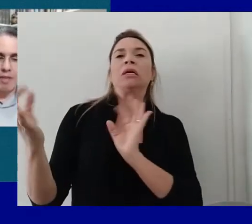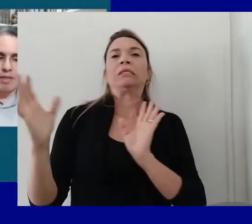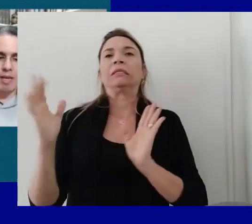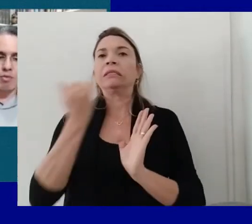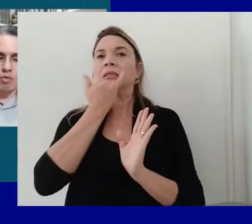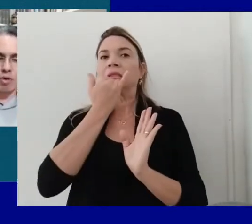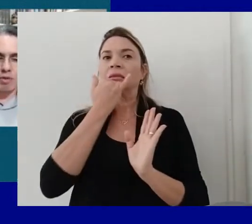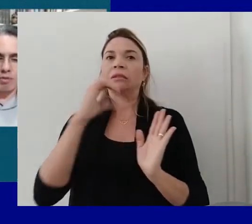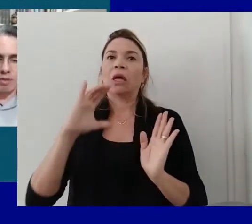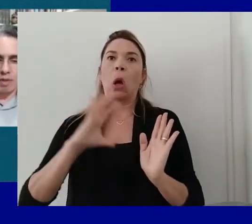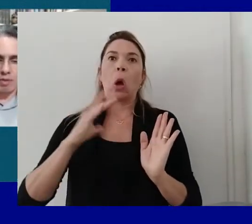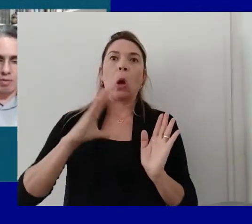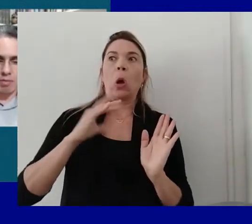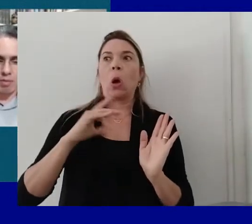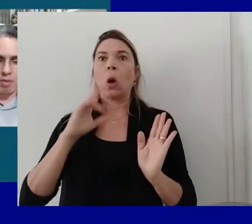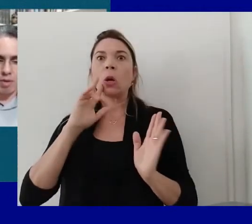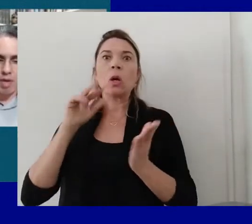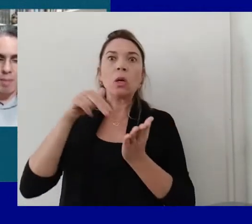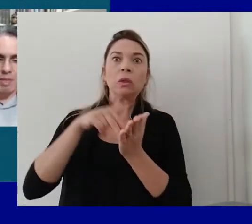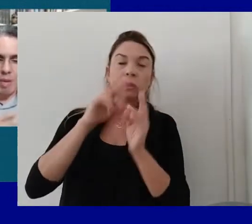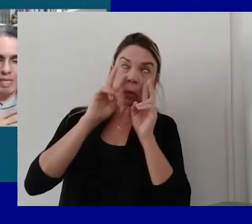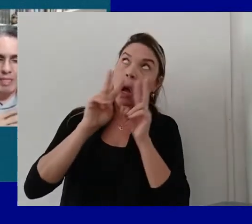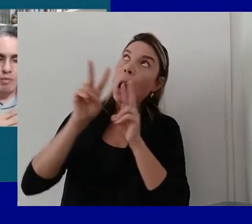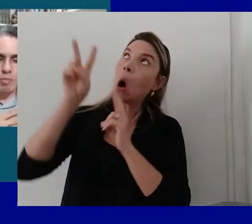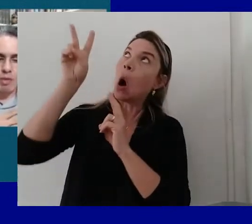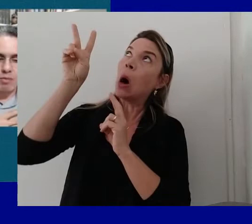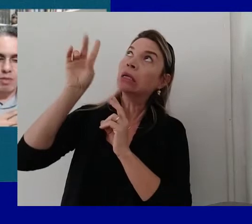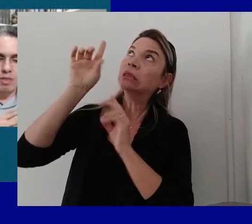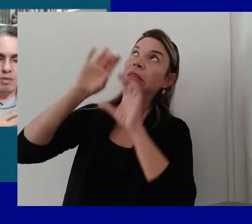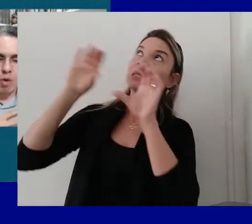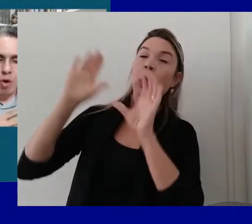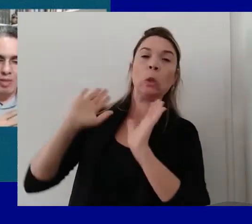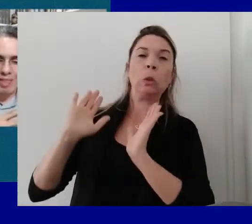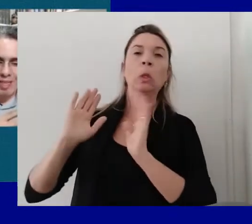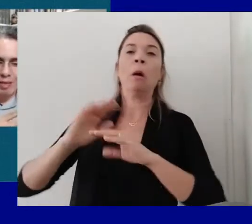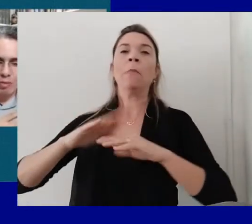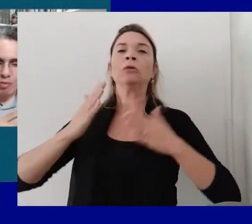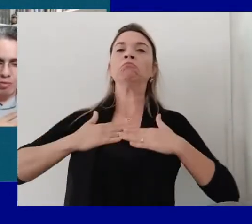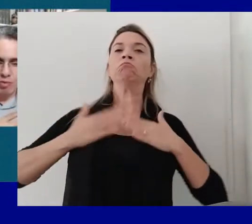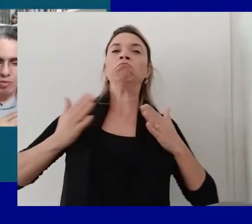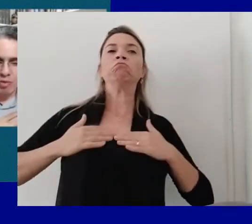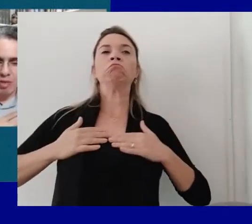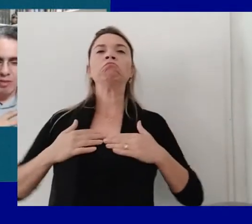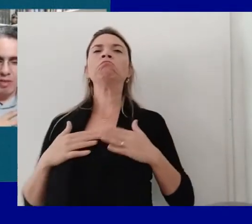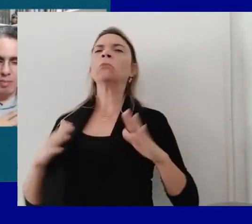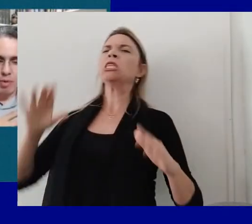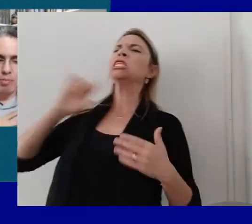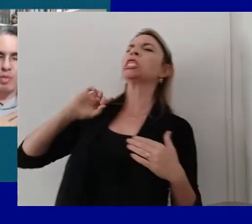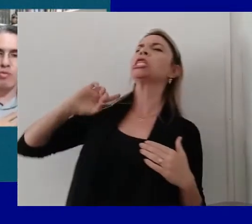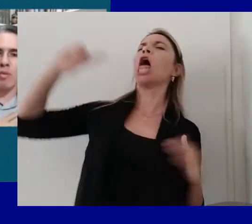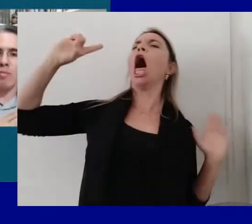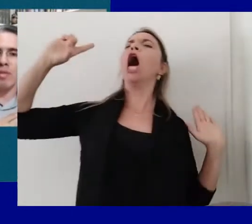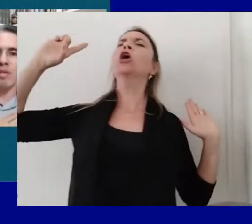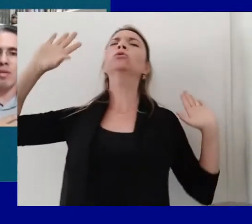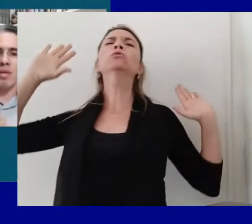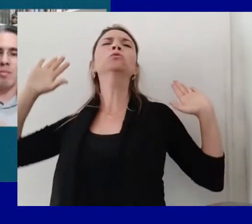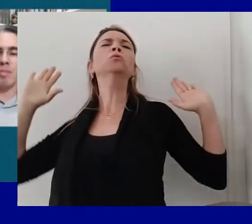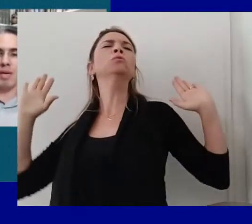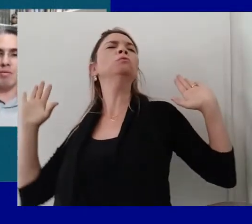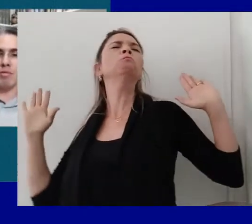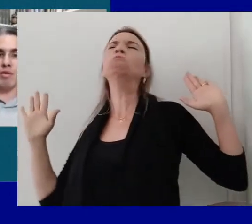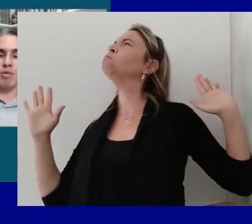ainda levantar os olhos ao céu, mas batia no peito dizendo: ó Deus, sê propício a